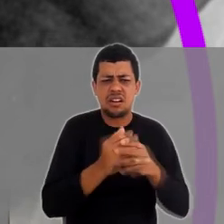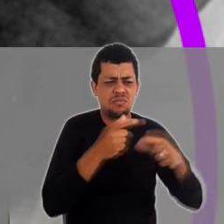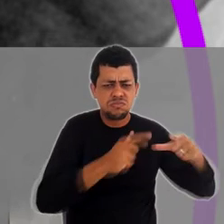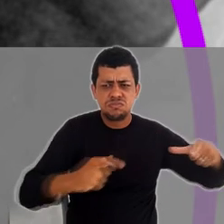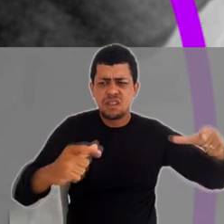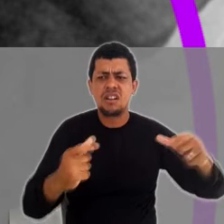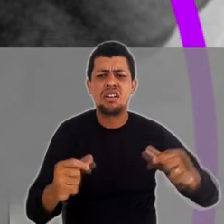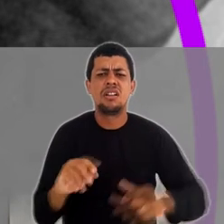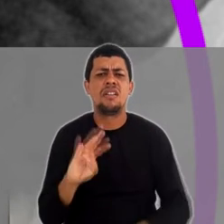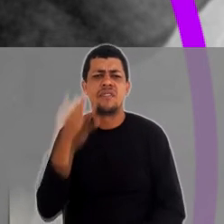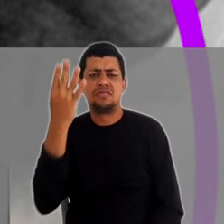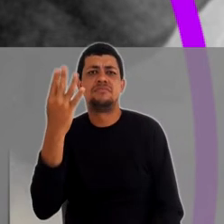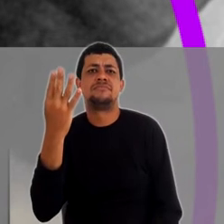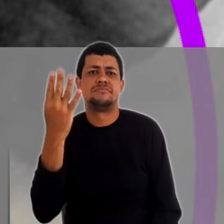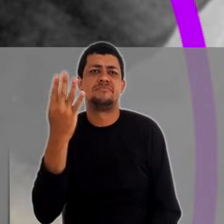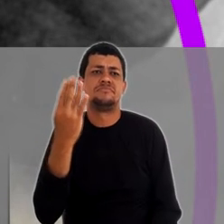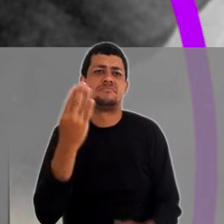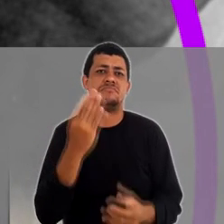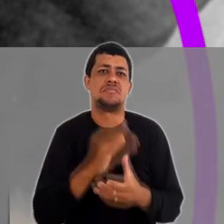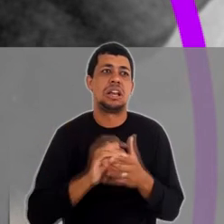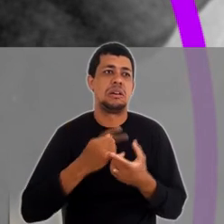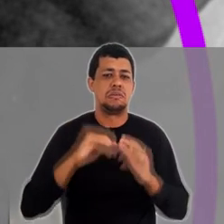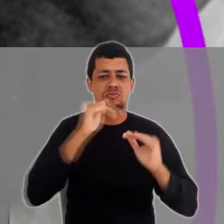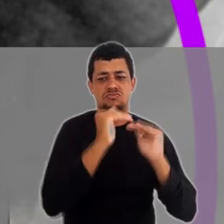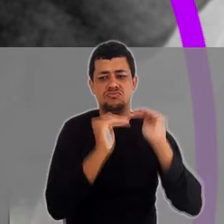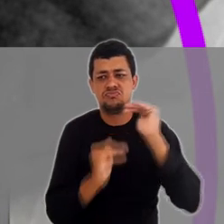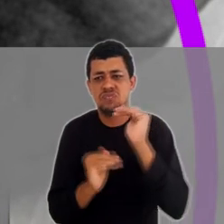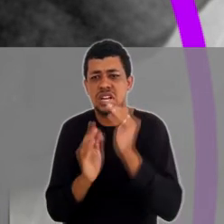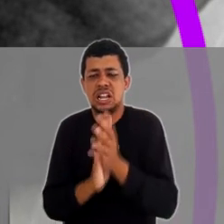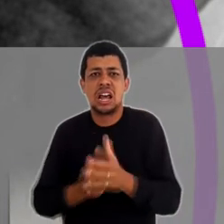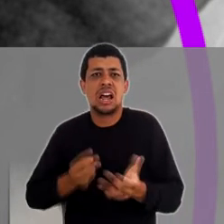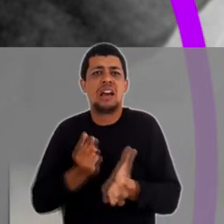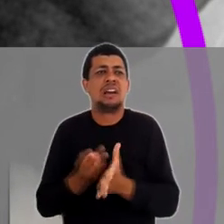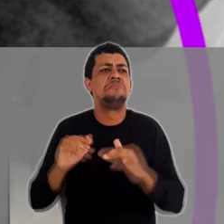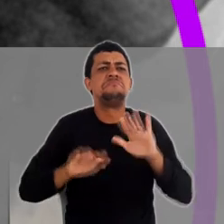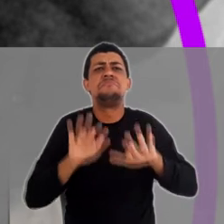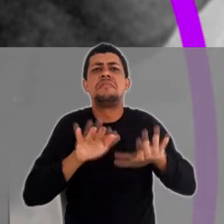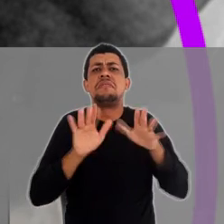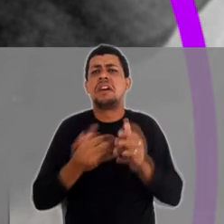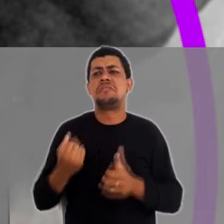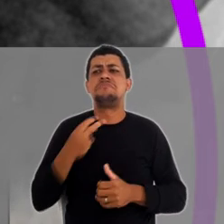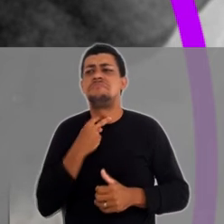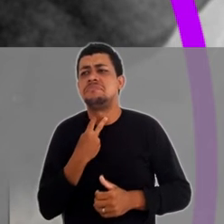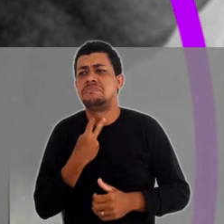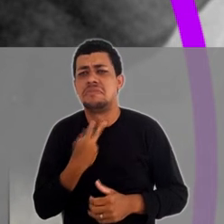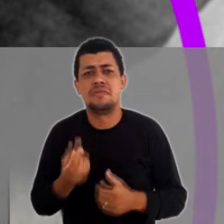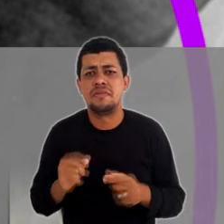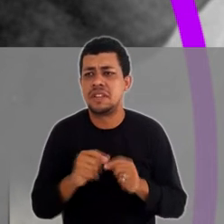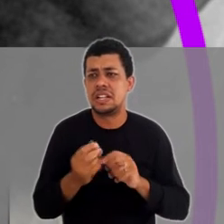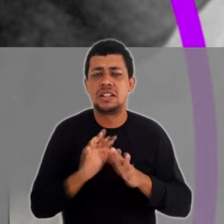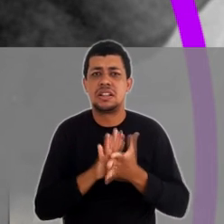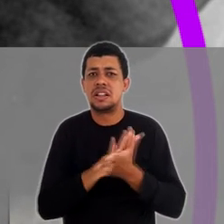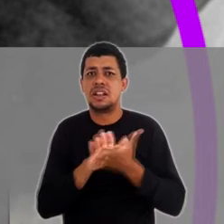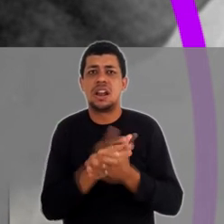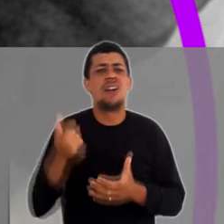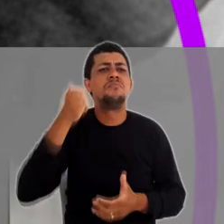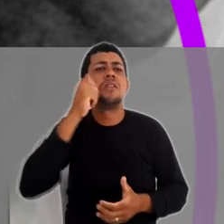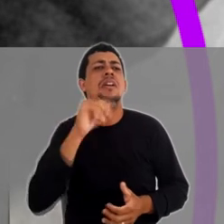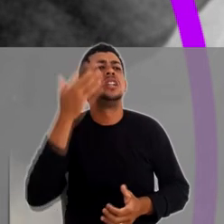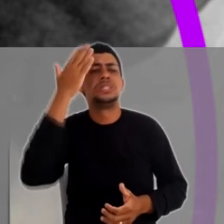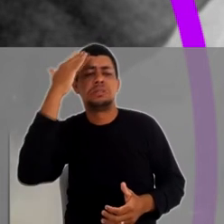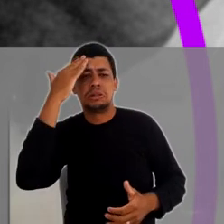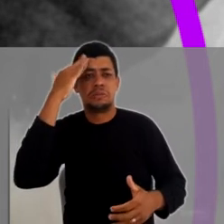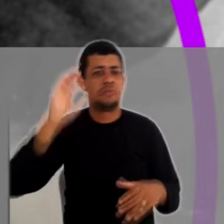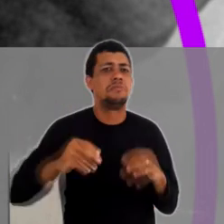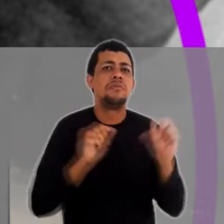só pensam na fome. Subordinada invocada, muitas vezes apontada, se mantendo de pé. Perdida é por ser mulher, que sabe o que quer.